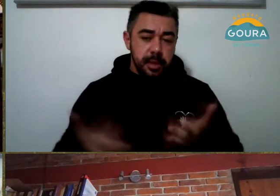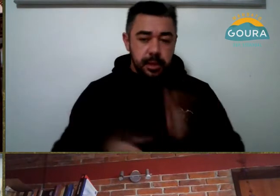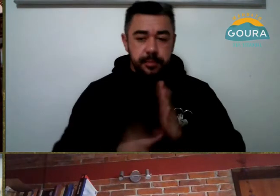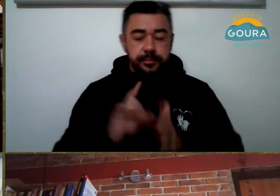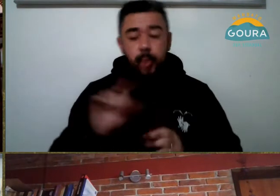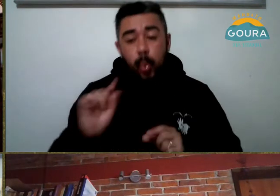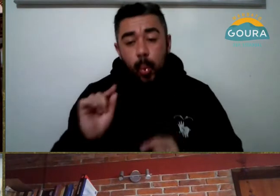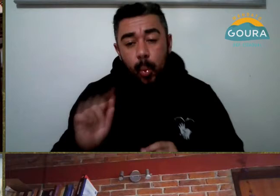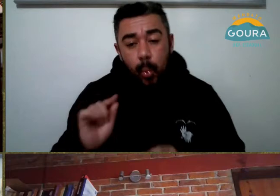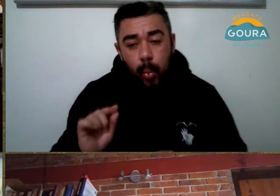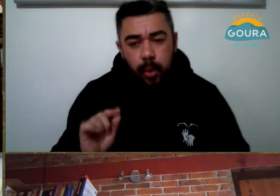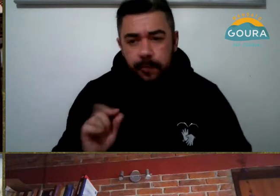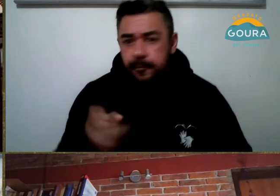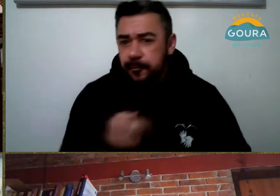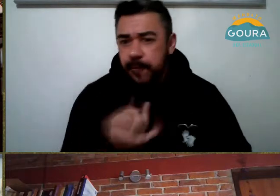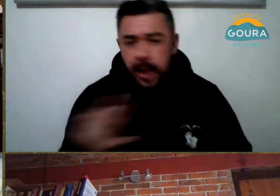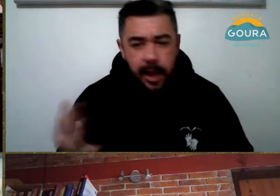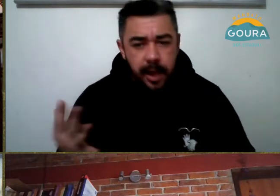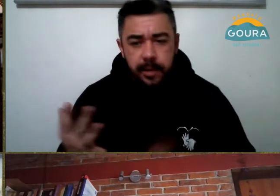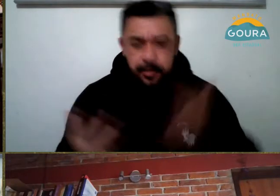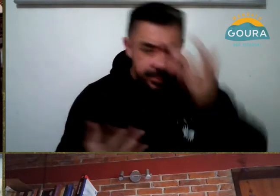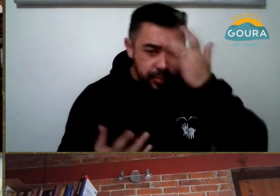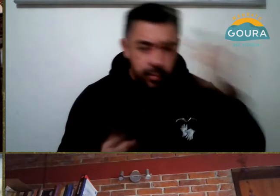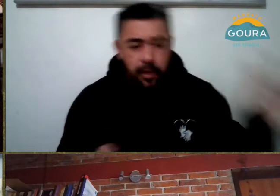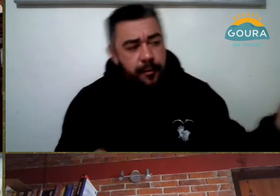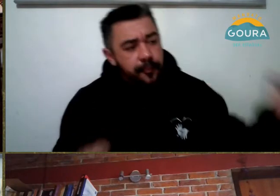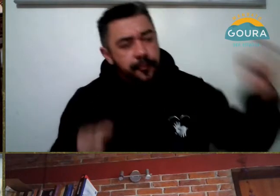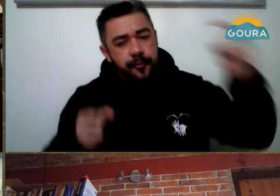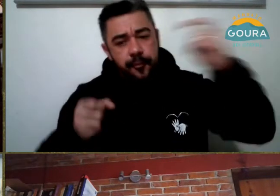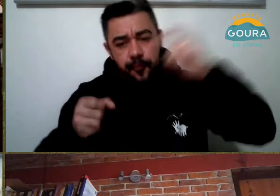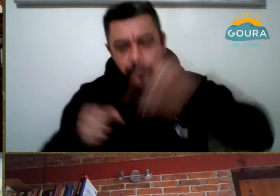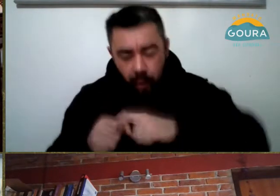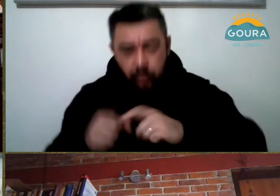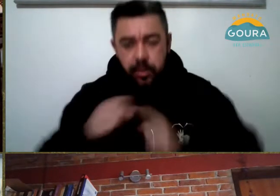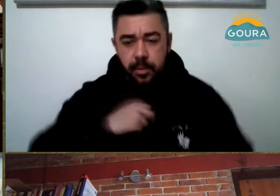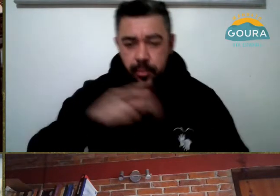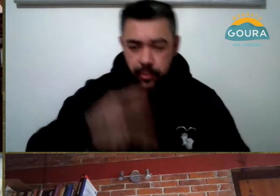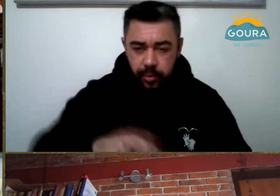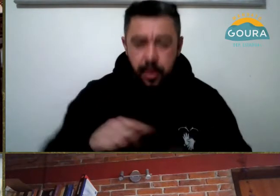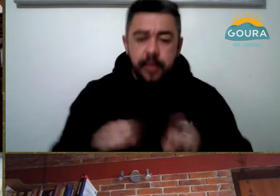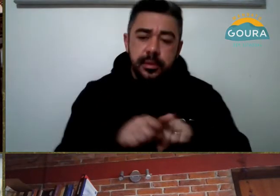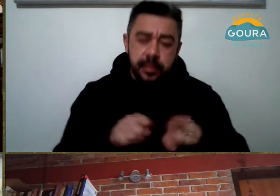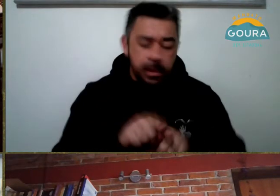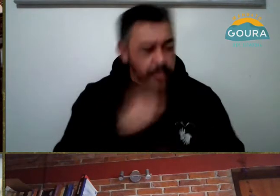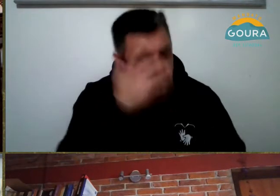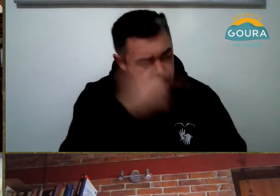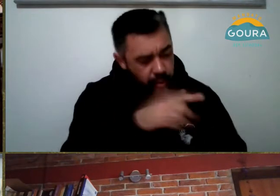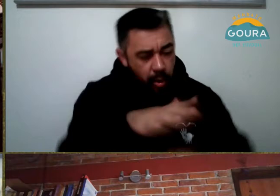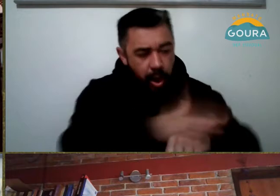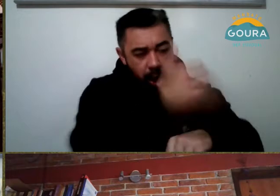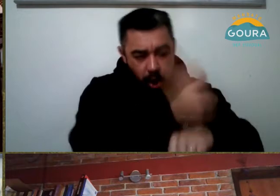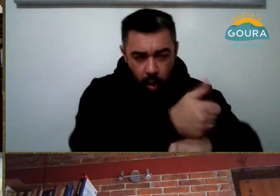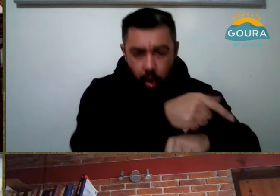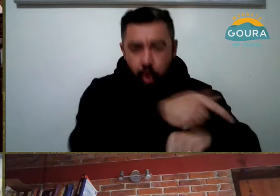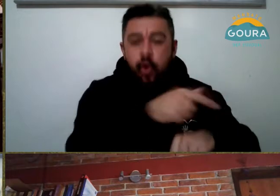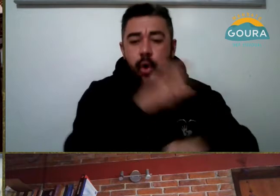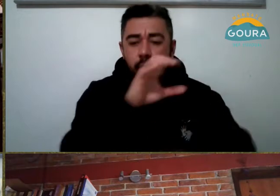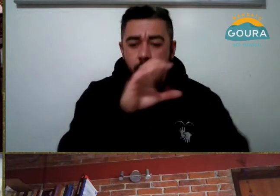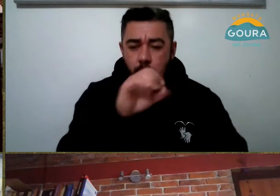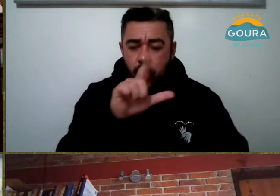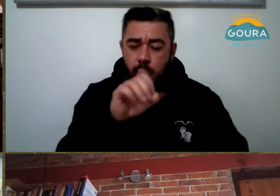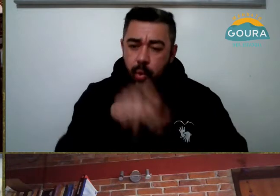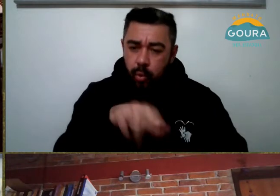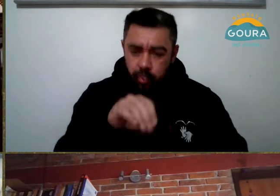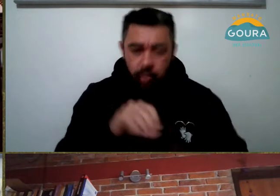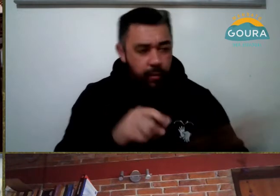de milhares de soldados e de colonos das antigas colónias que regressam,